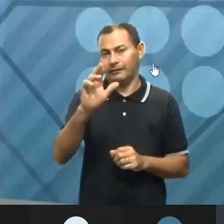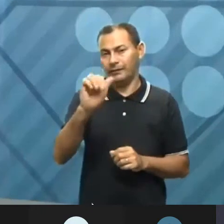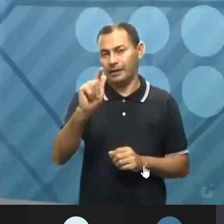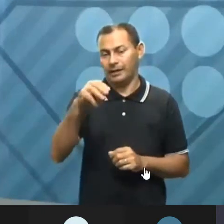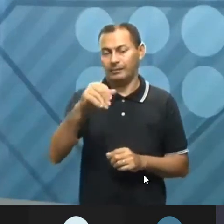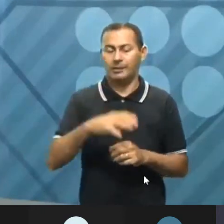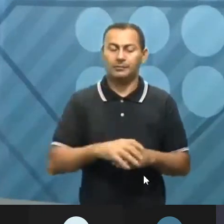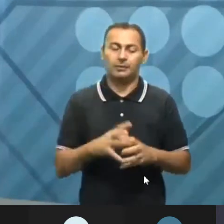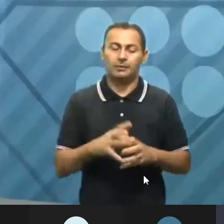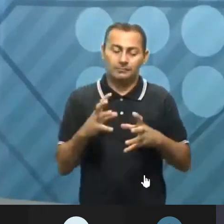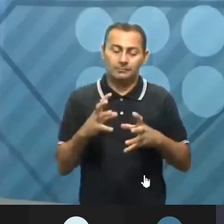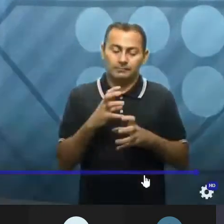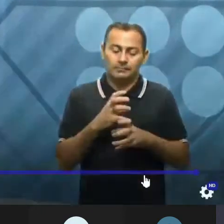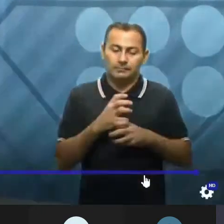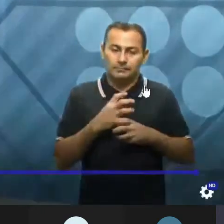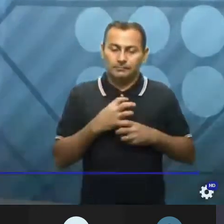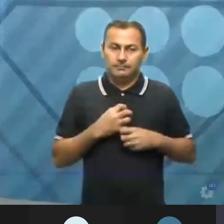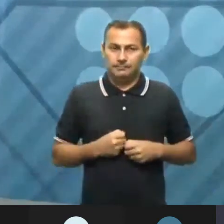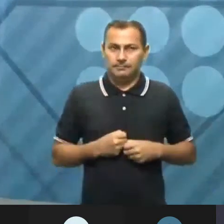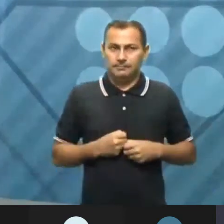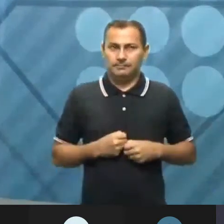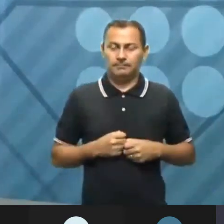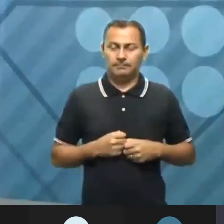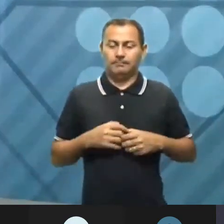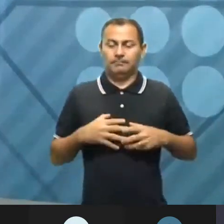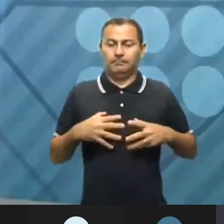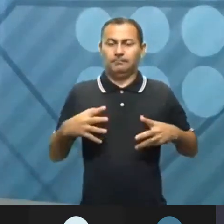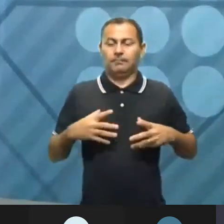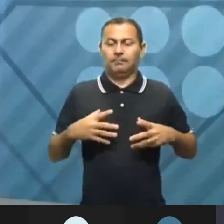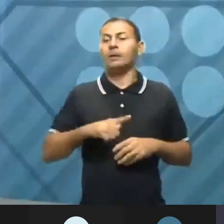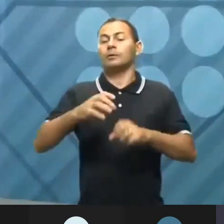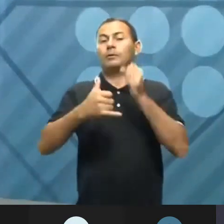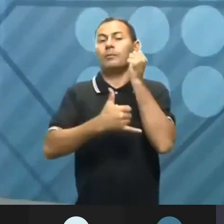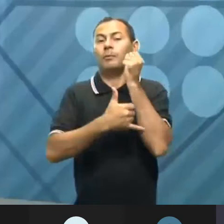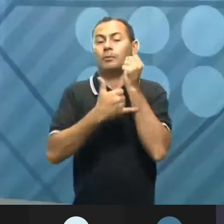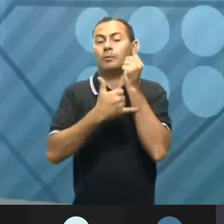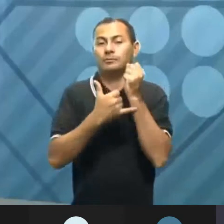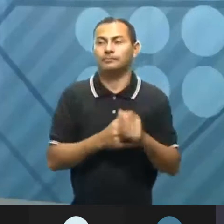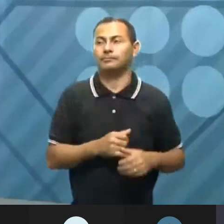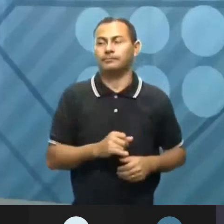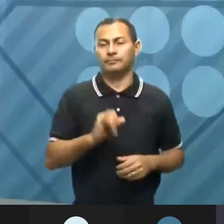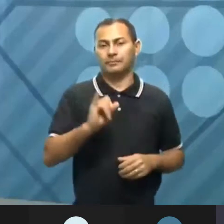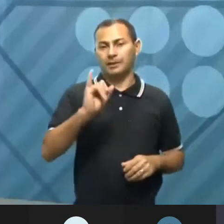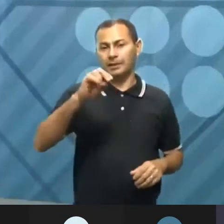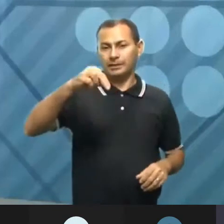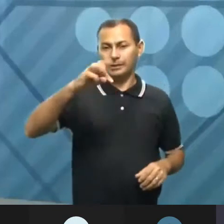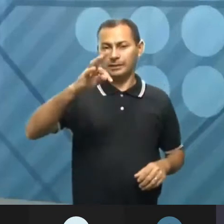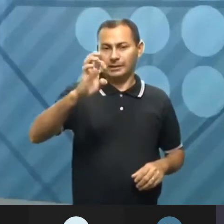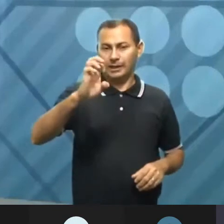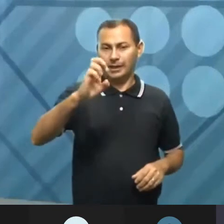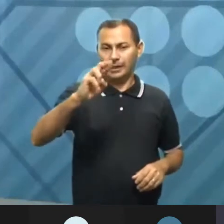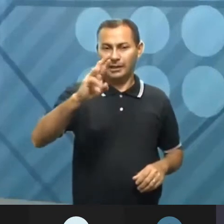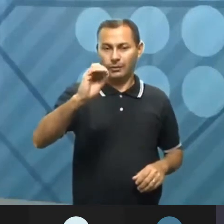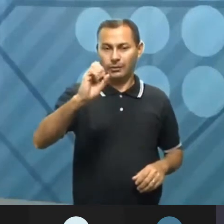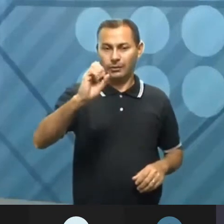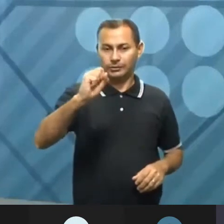contrai, né, a caixa torácica ela é puxada para baixo. Existem outros músculos que nós chamamos de